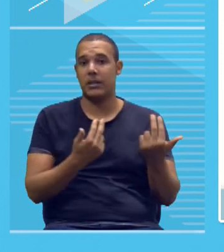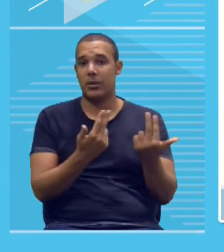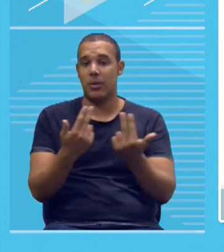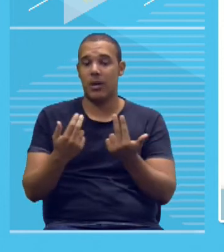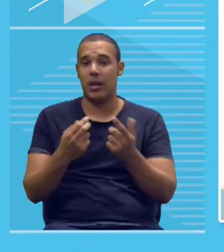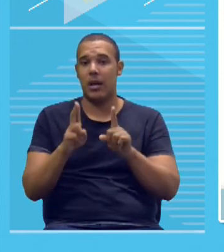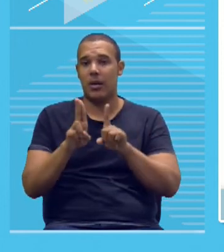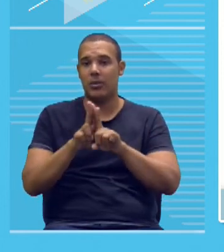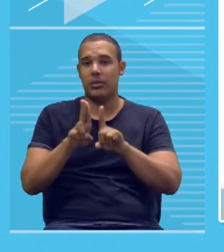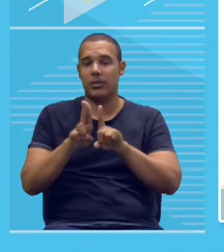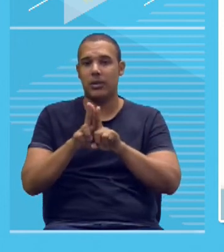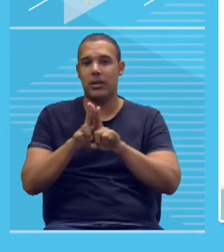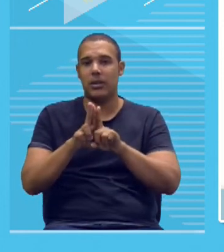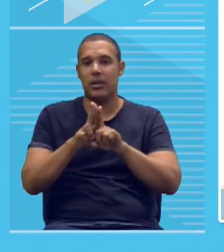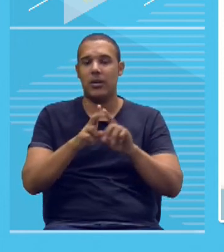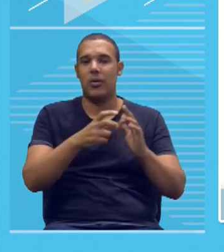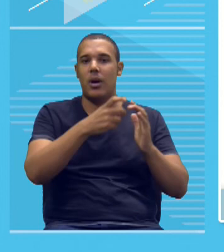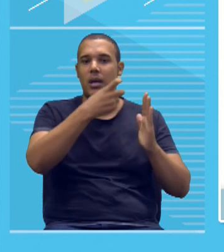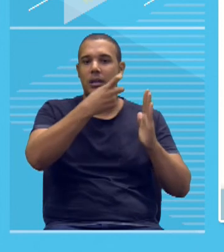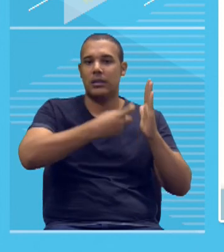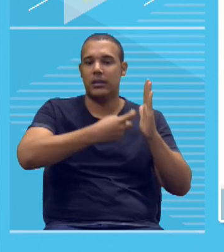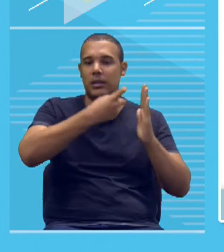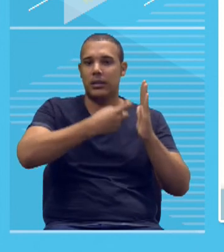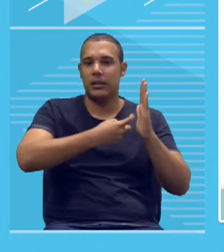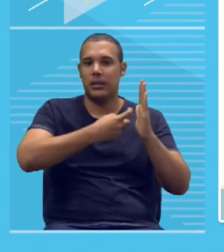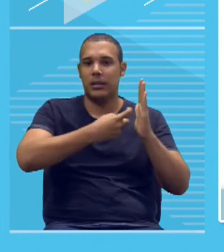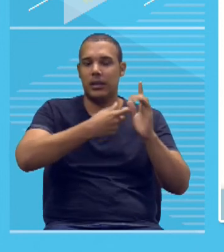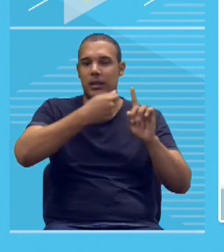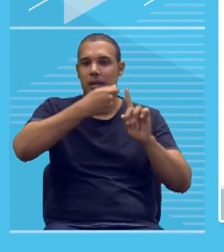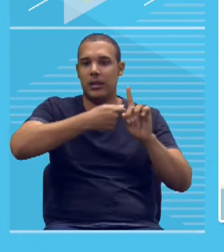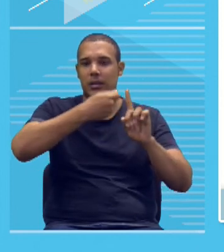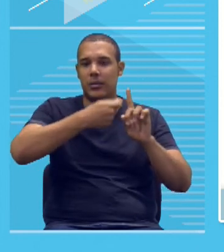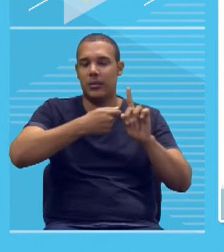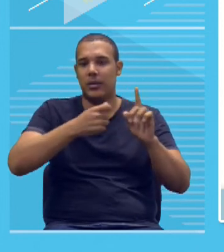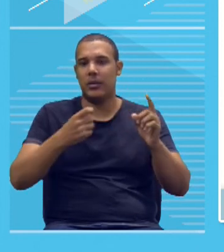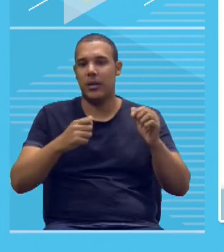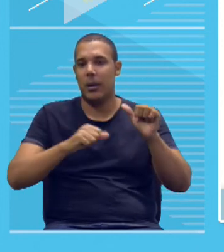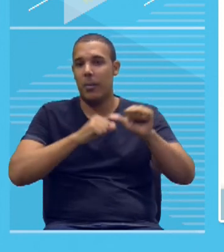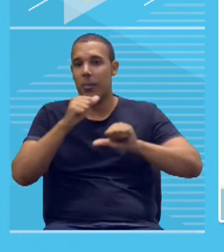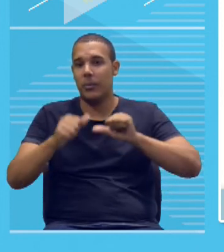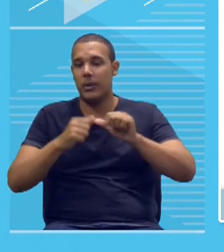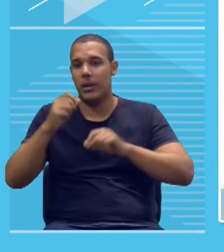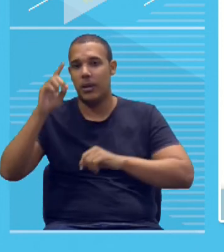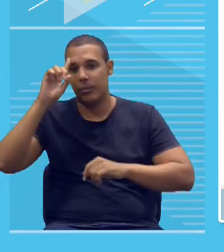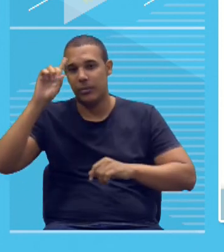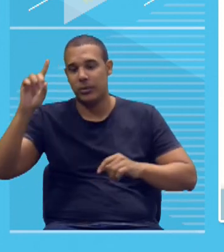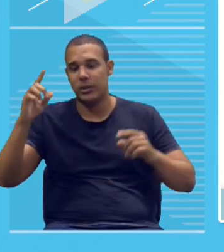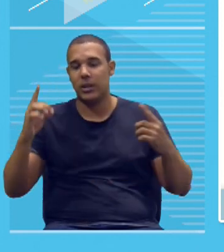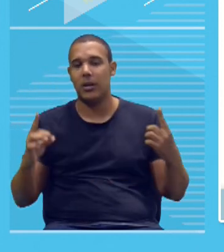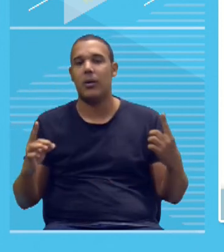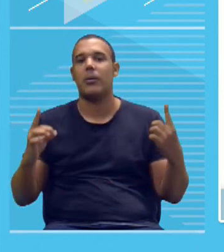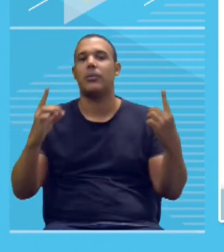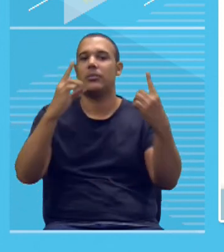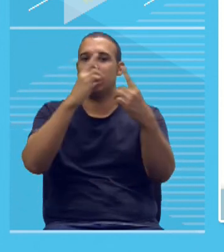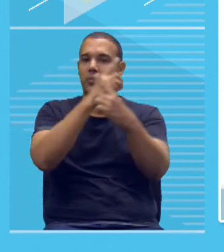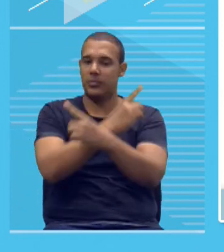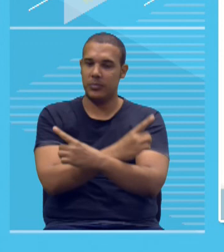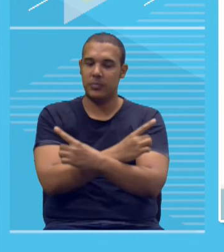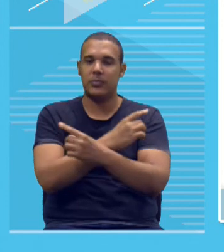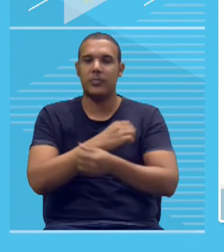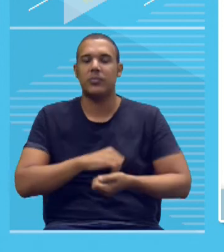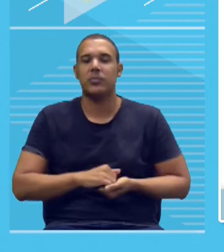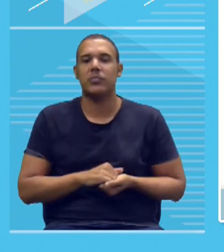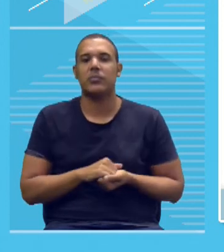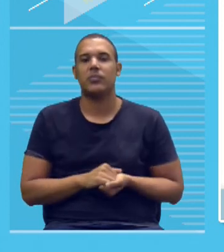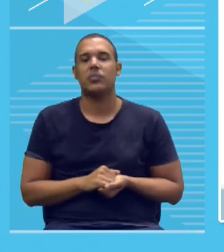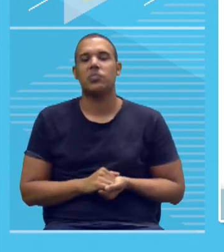ou a minha taxa que está ao mês eu transformar para ao dia ou pegar aqueles 10 dias